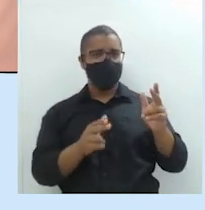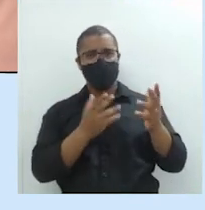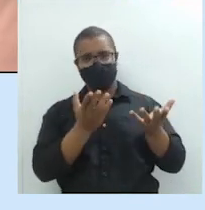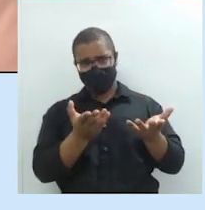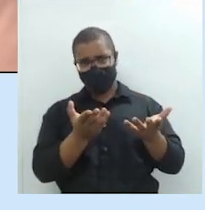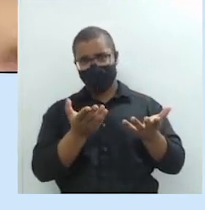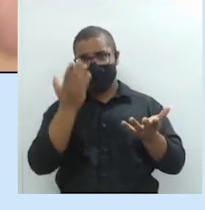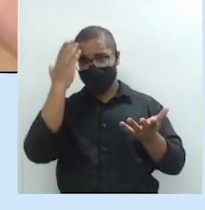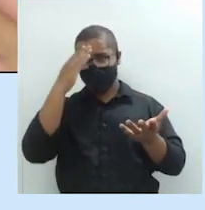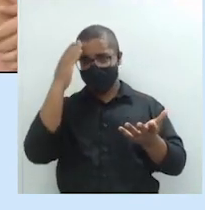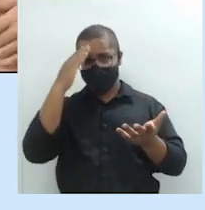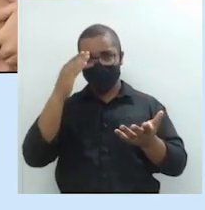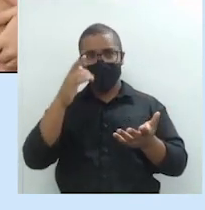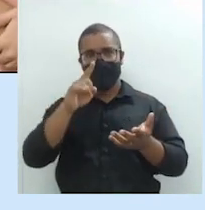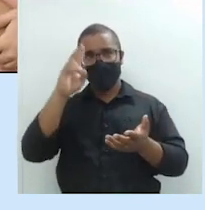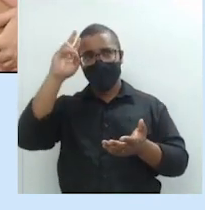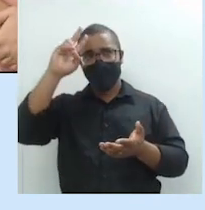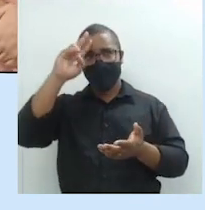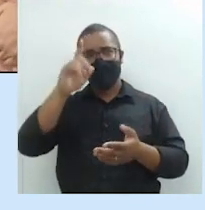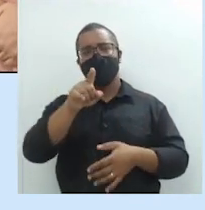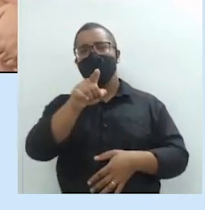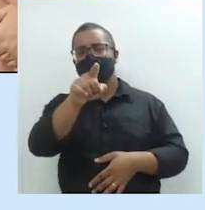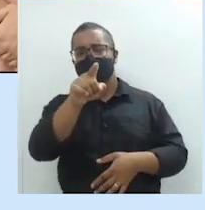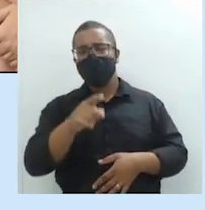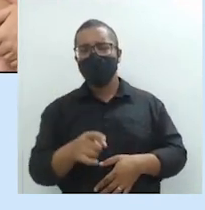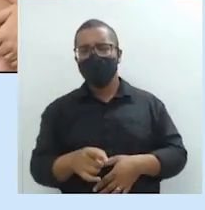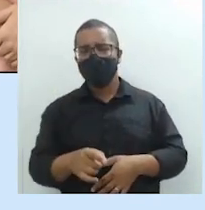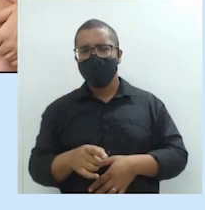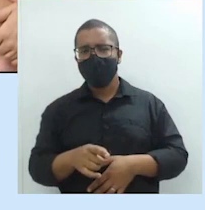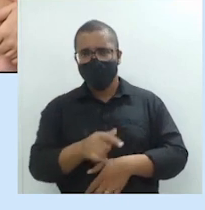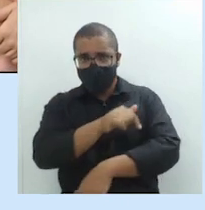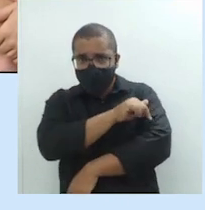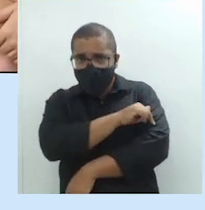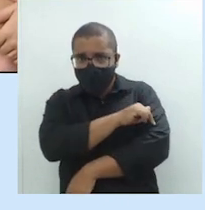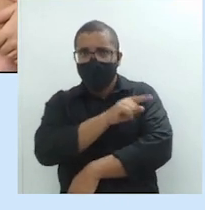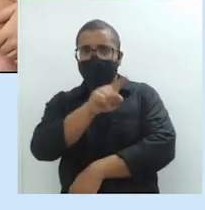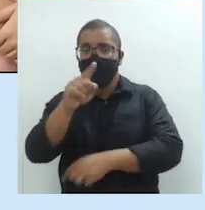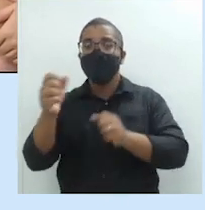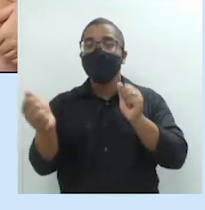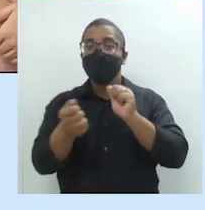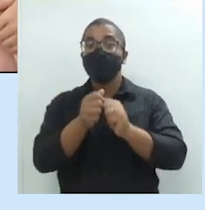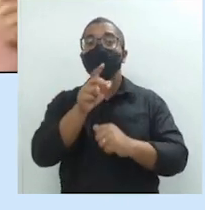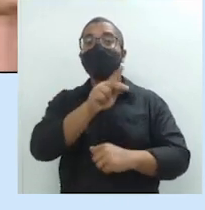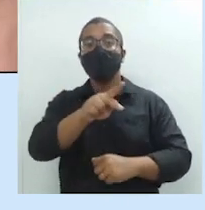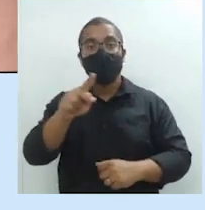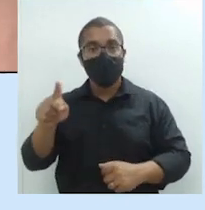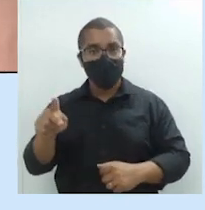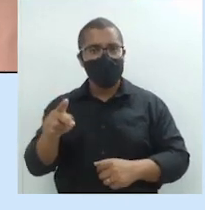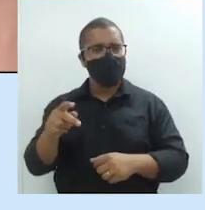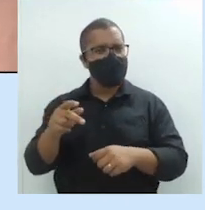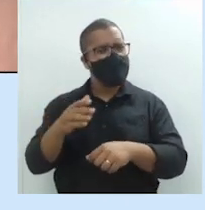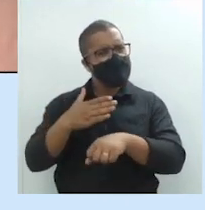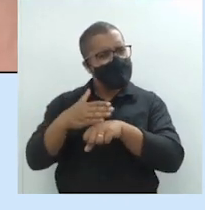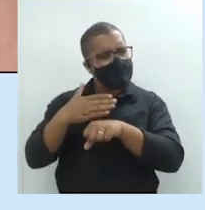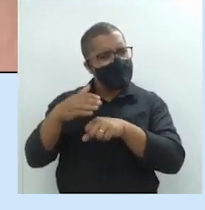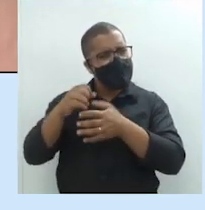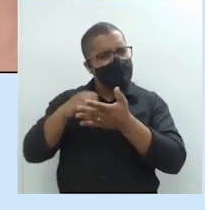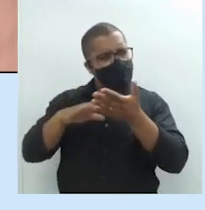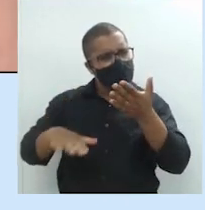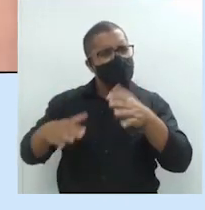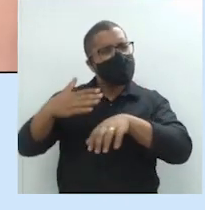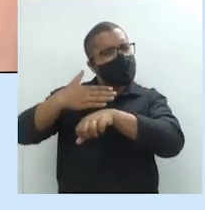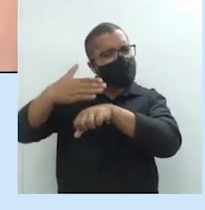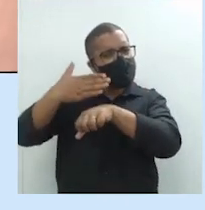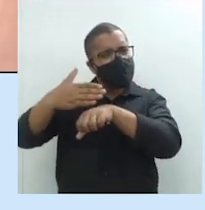vez, lembre-se, que tal você, estudante do 7º ano, fazer com o seu professor um exercício,